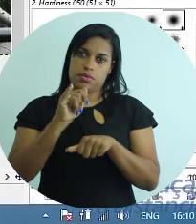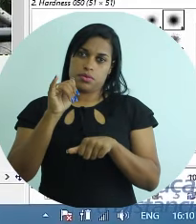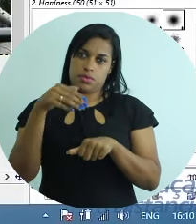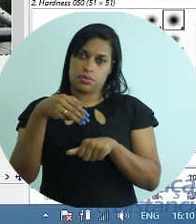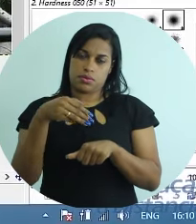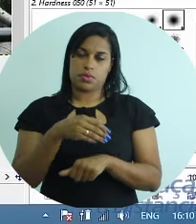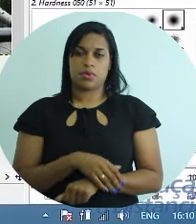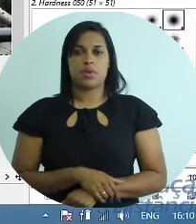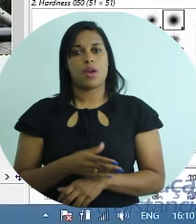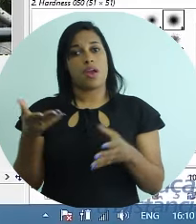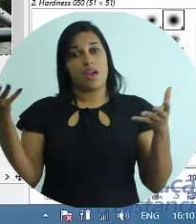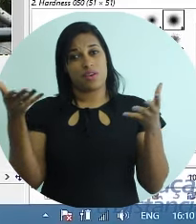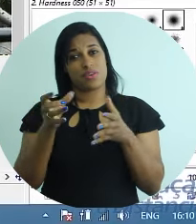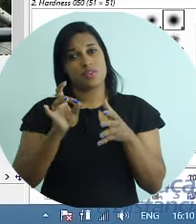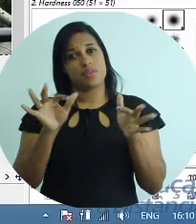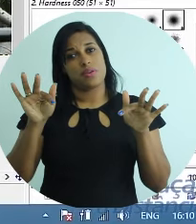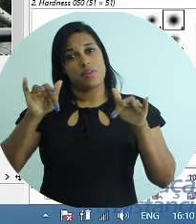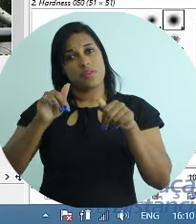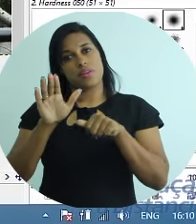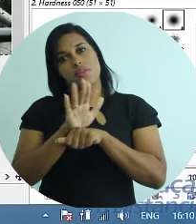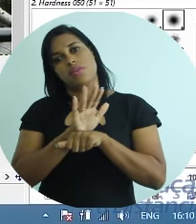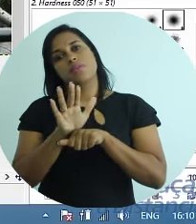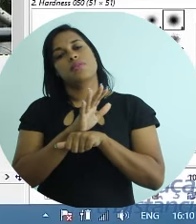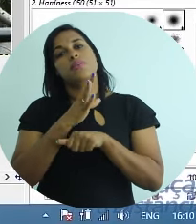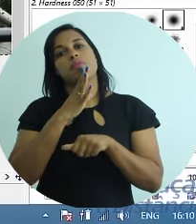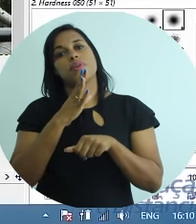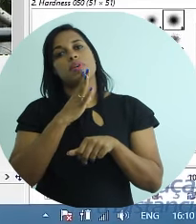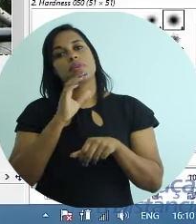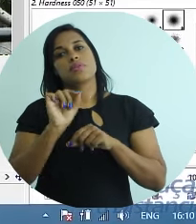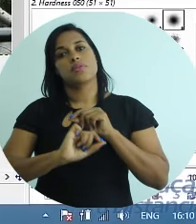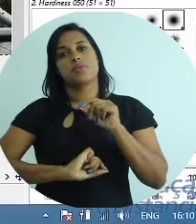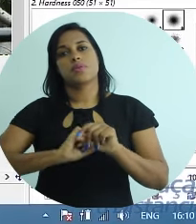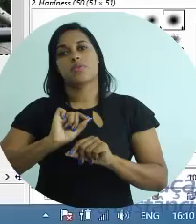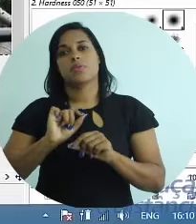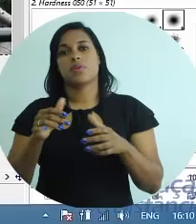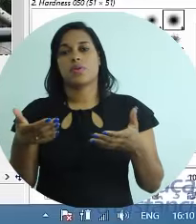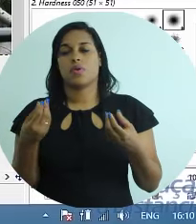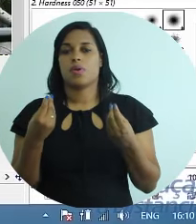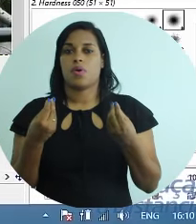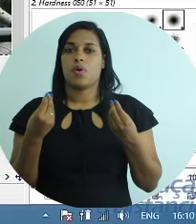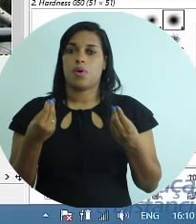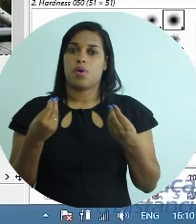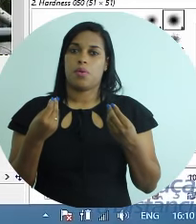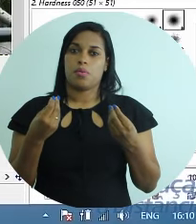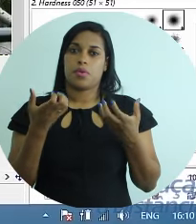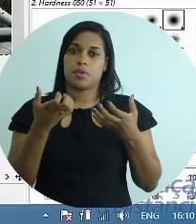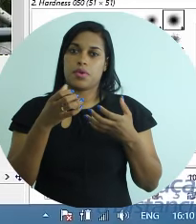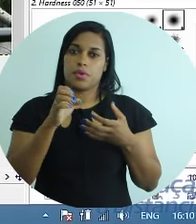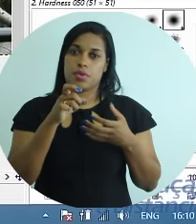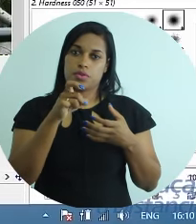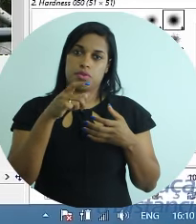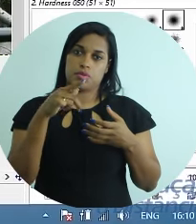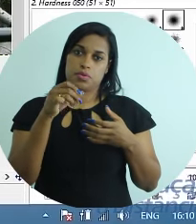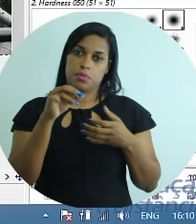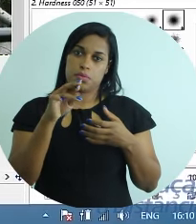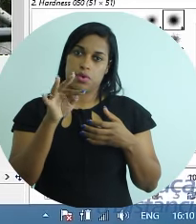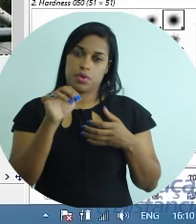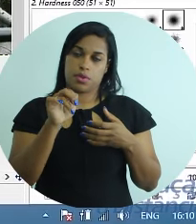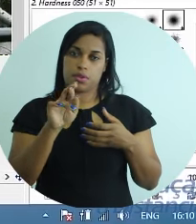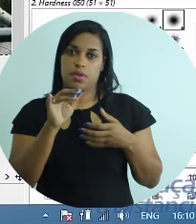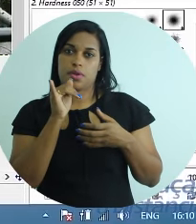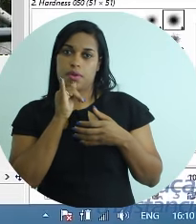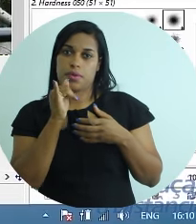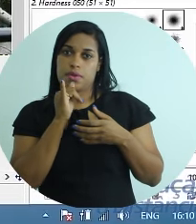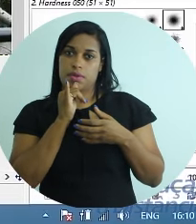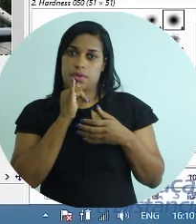Vamos agora, só para finalizar esse vídeo, vamos conhecer como é a gente pode exportar essas imagens aqui. Eu tenho uma imagem, por exemplo, que tem